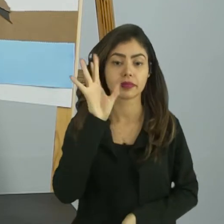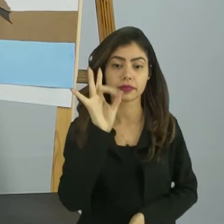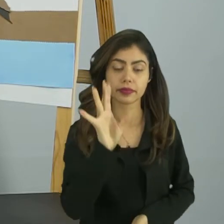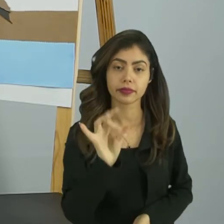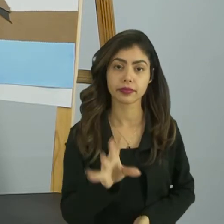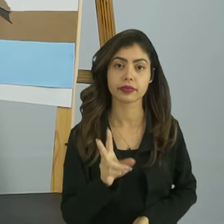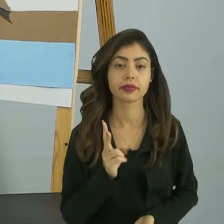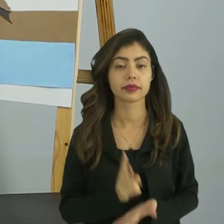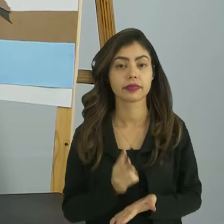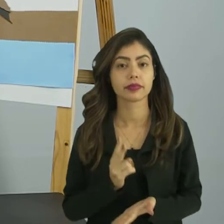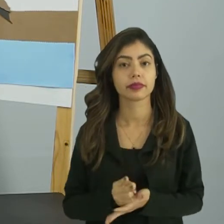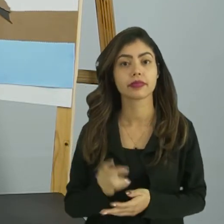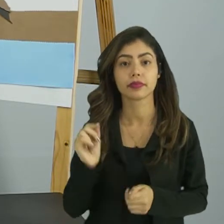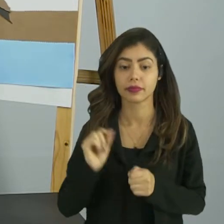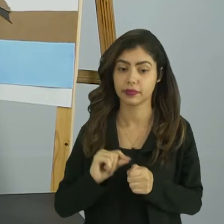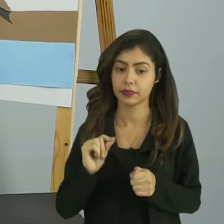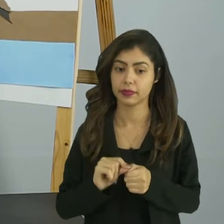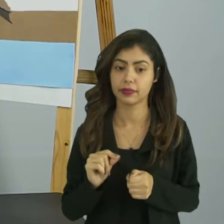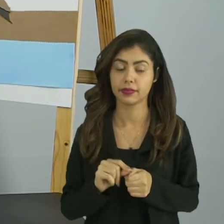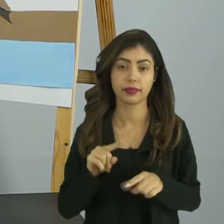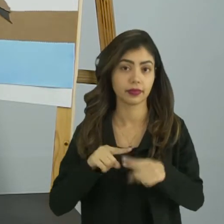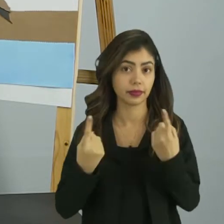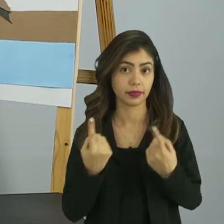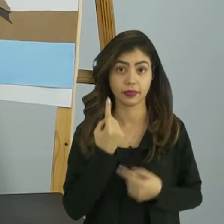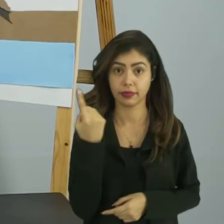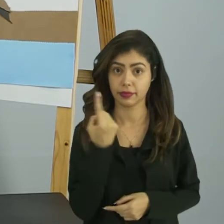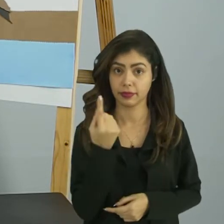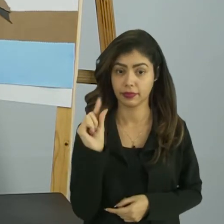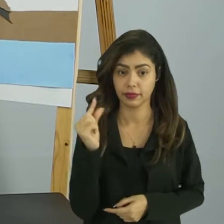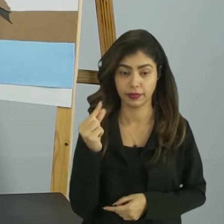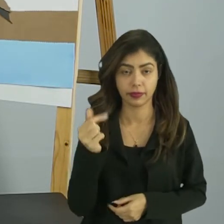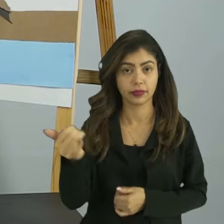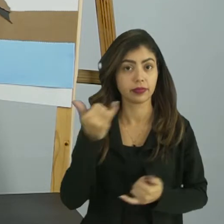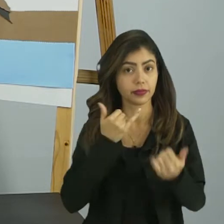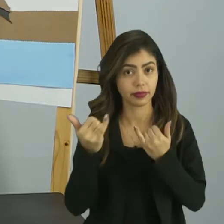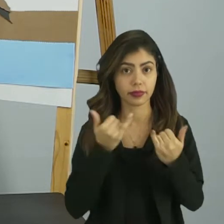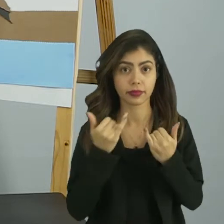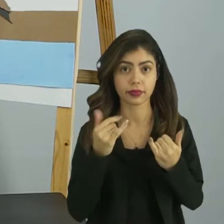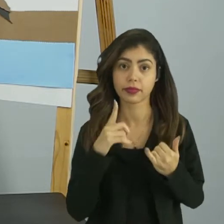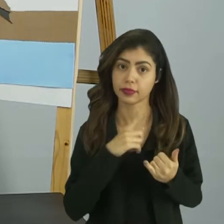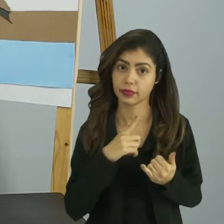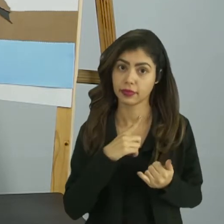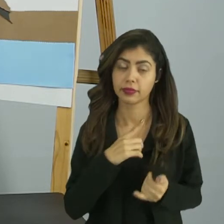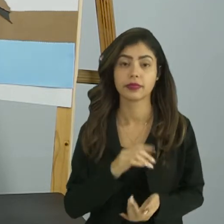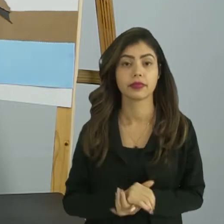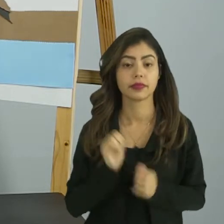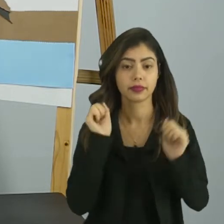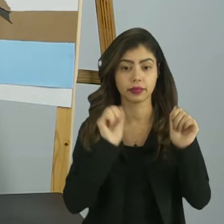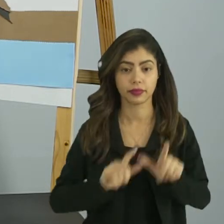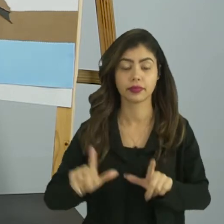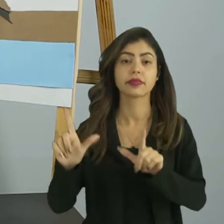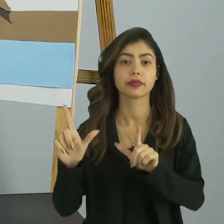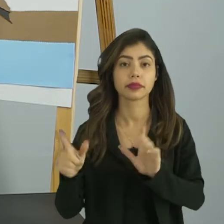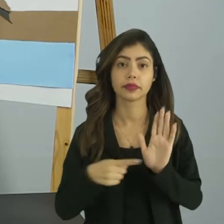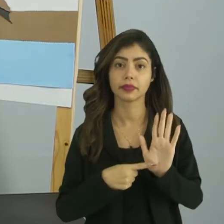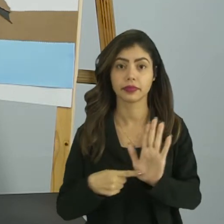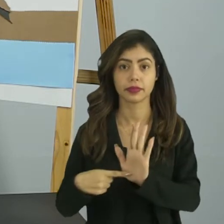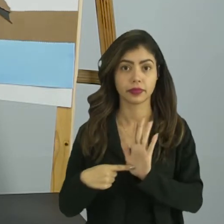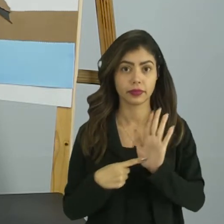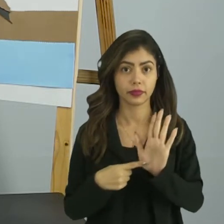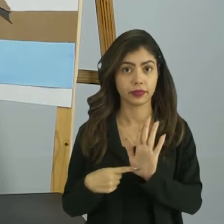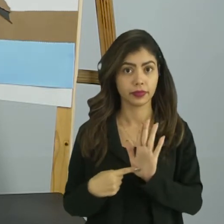que a gente fizer estudar mais um pouquinho as informações que existem nos slides, eu vou